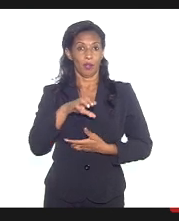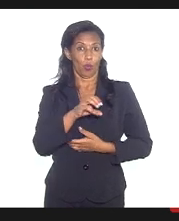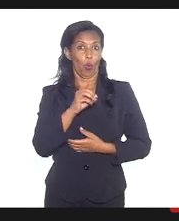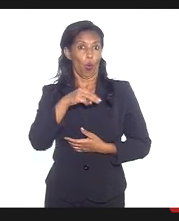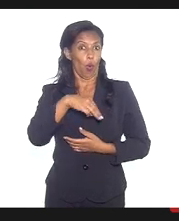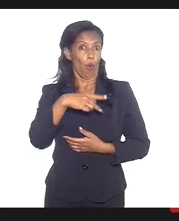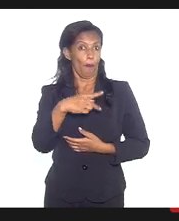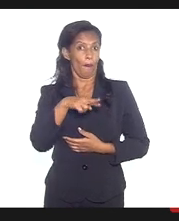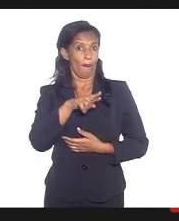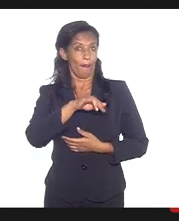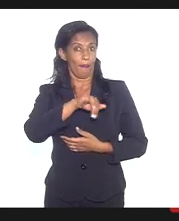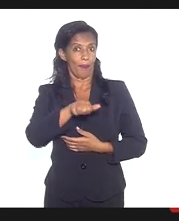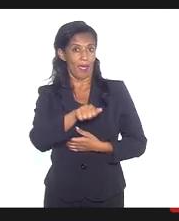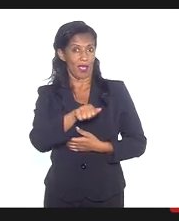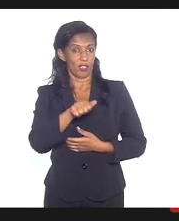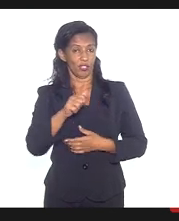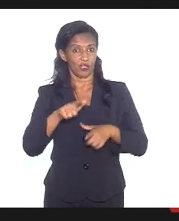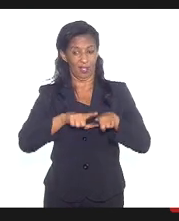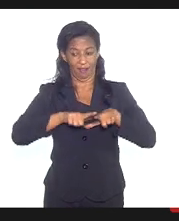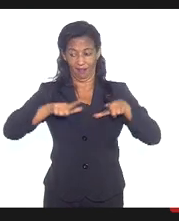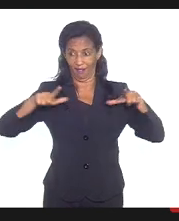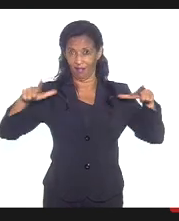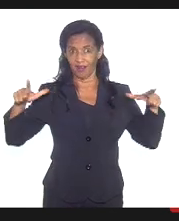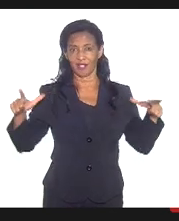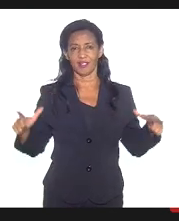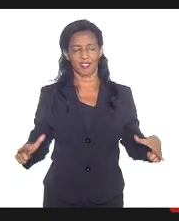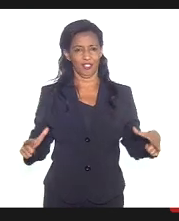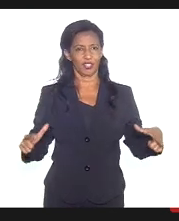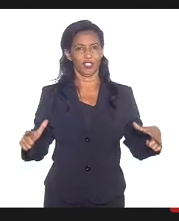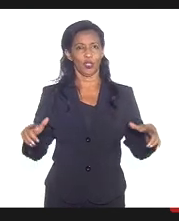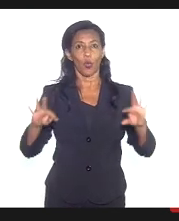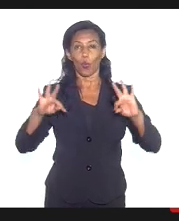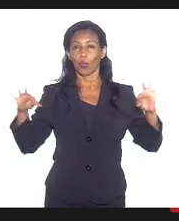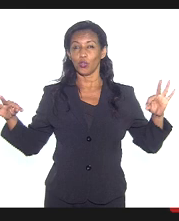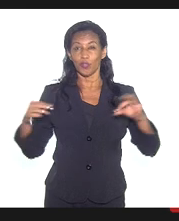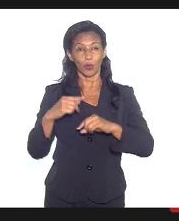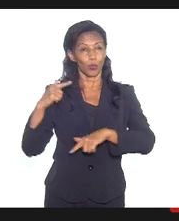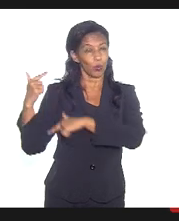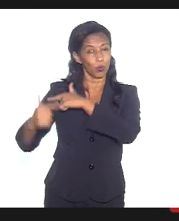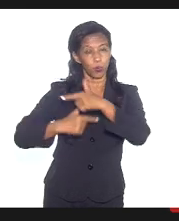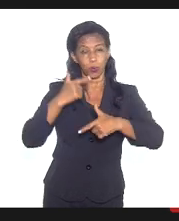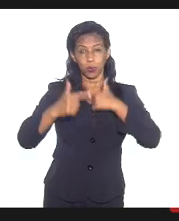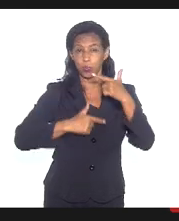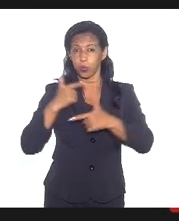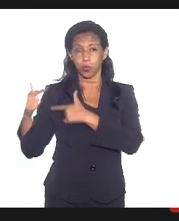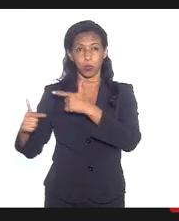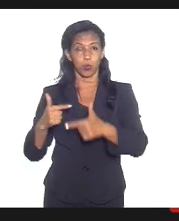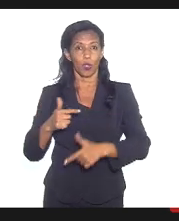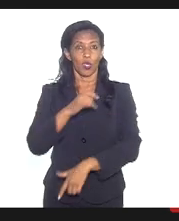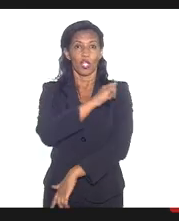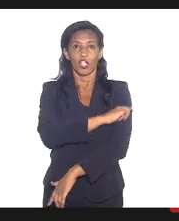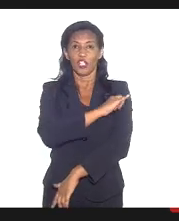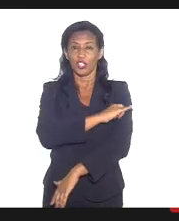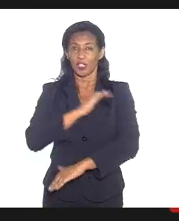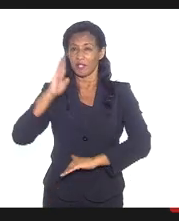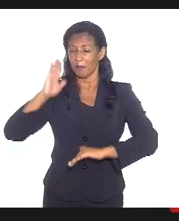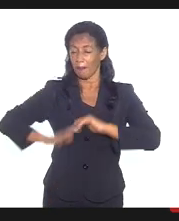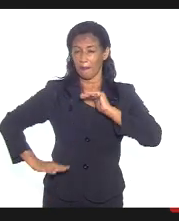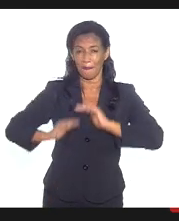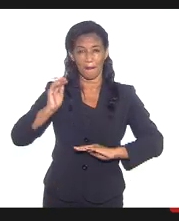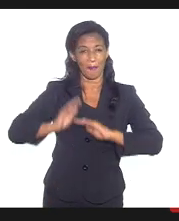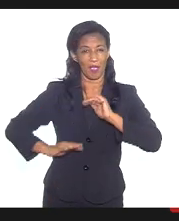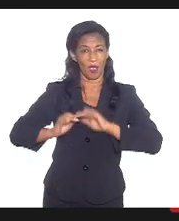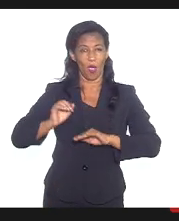Comperge, ela é grande. Então, quando eu tiver isso tudo em operação, o Rio de Janeiro vai ser a maior capacidade instalada